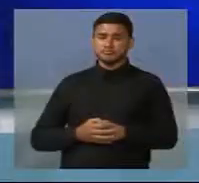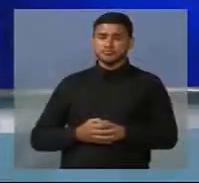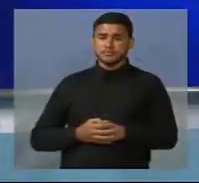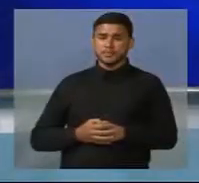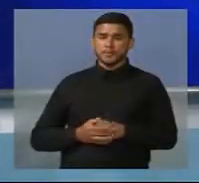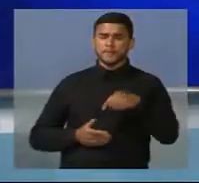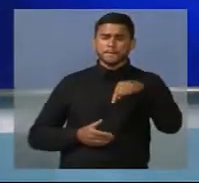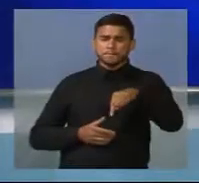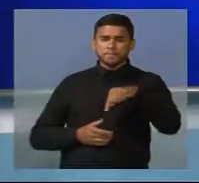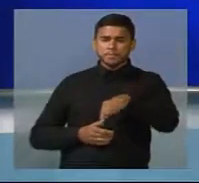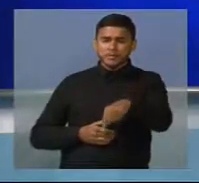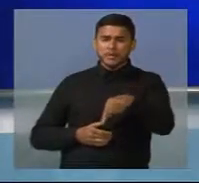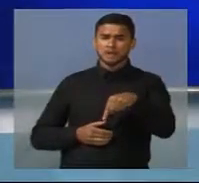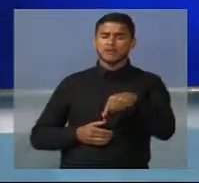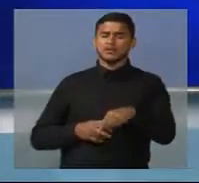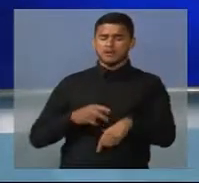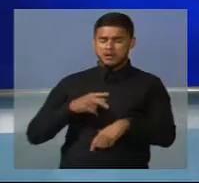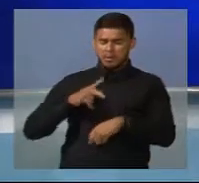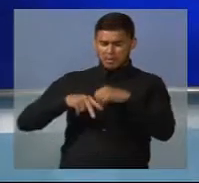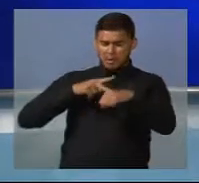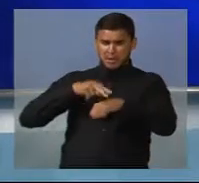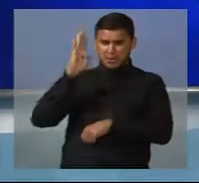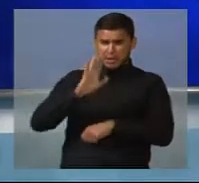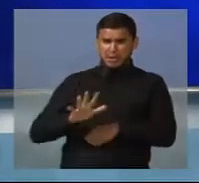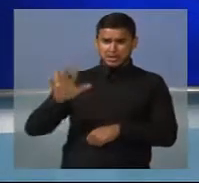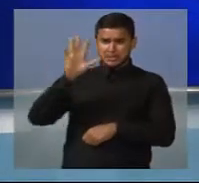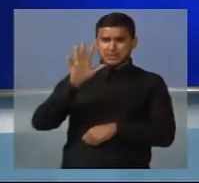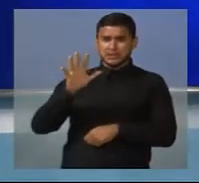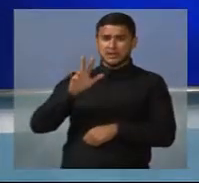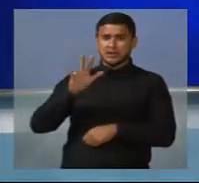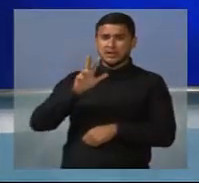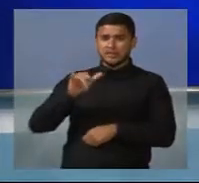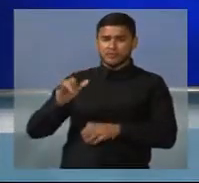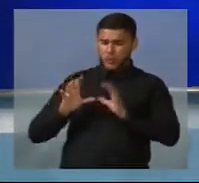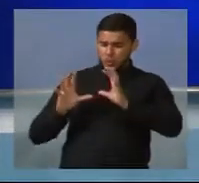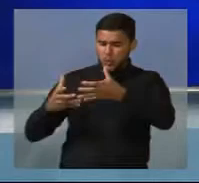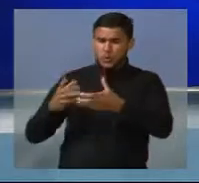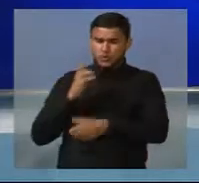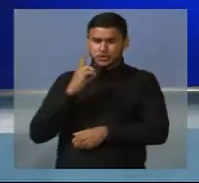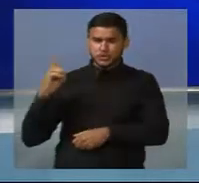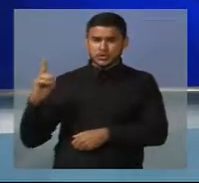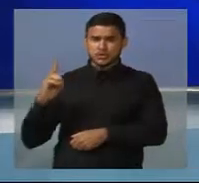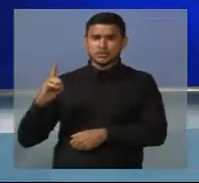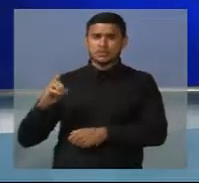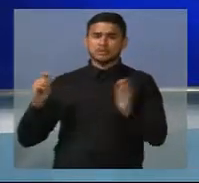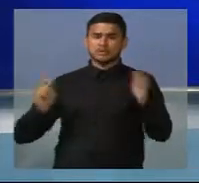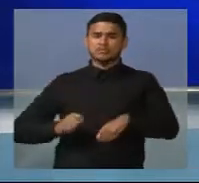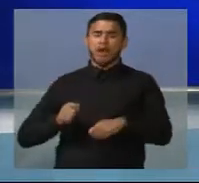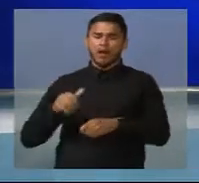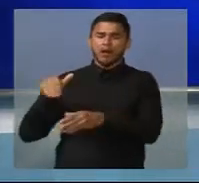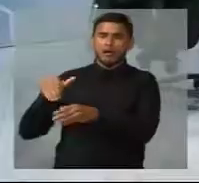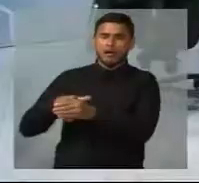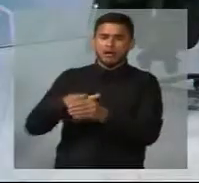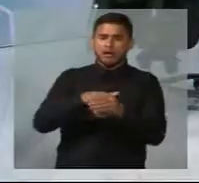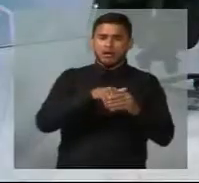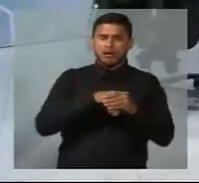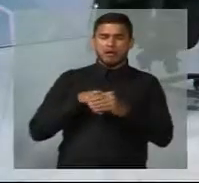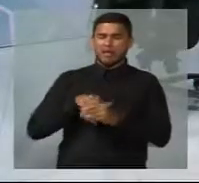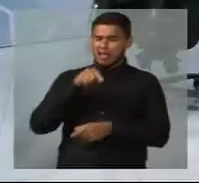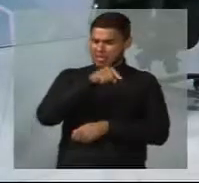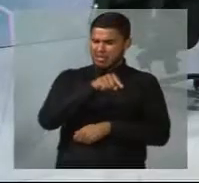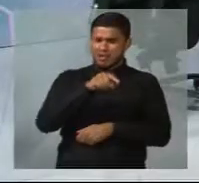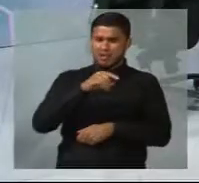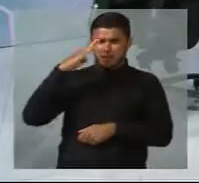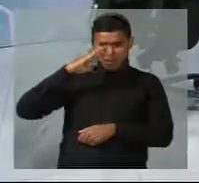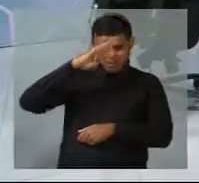história política brasileira sabe que o Brasil não tem um eleitorado de direita conservador suficientemente para eleger um candidato